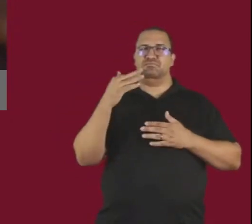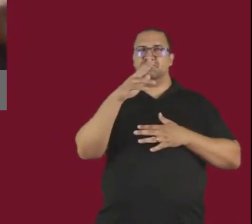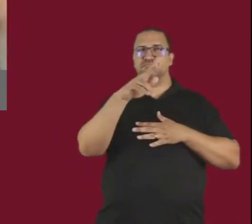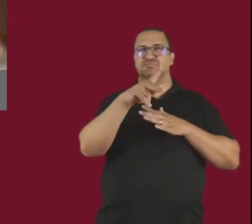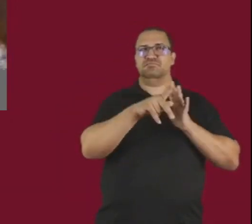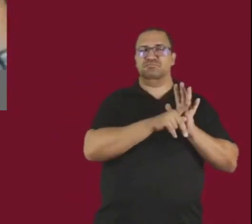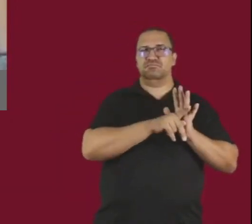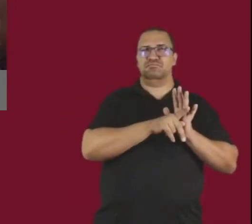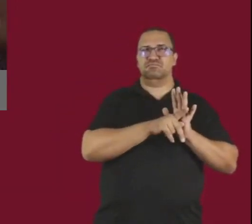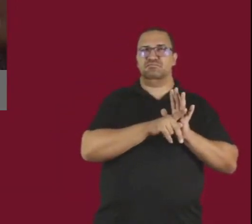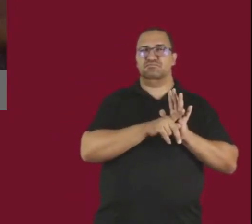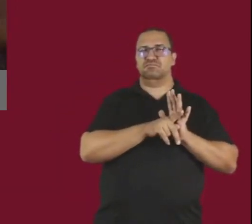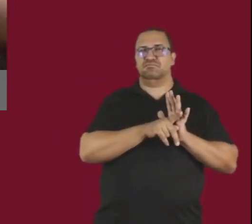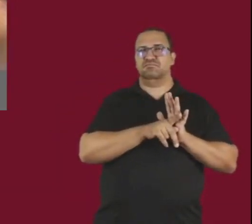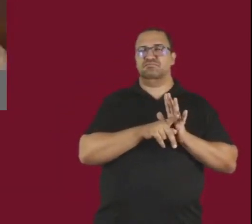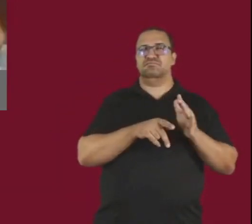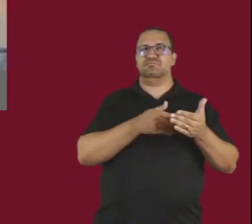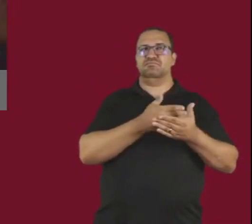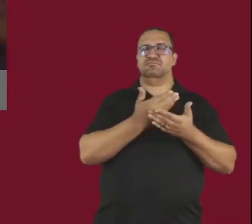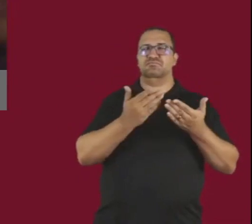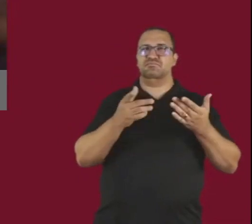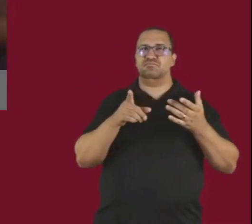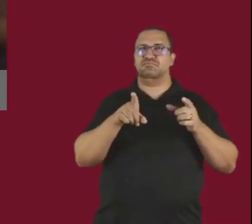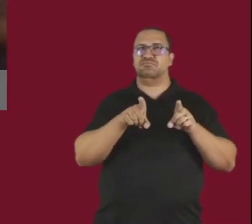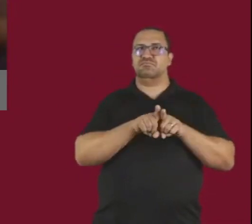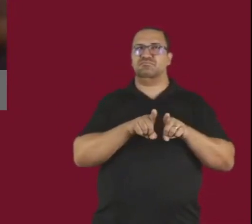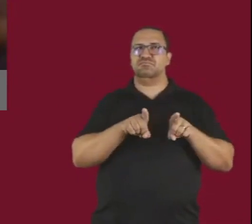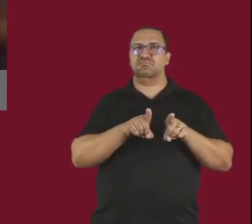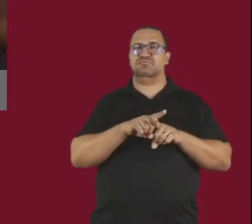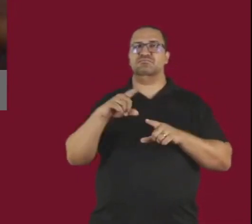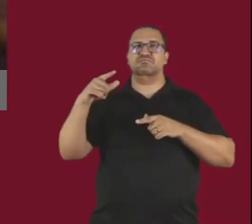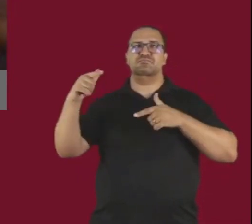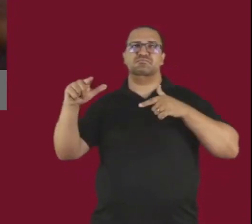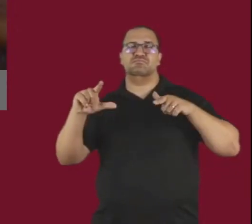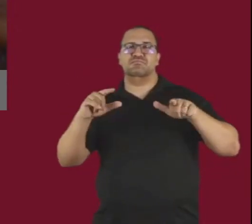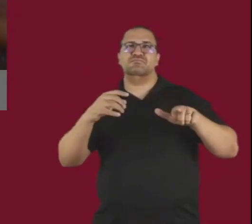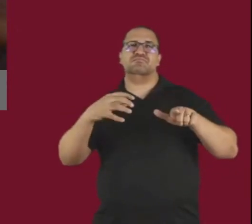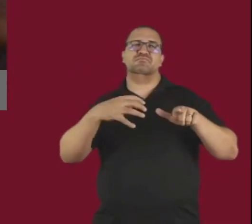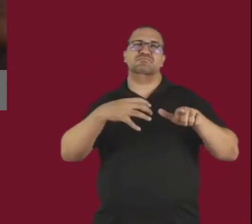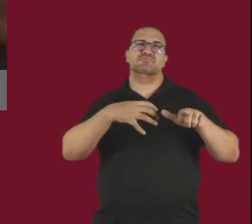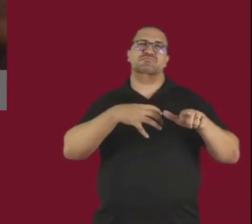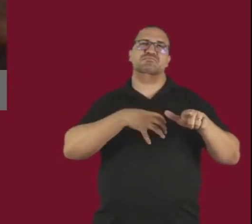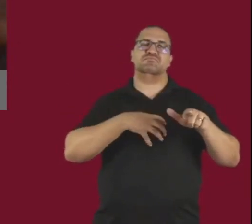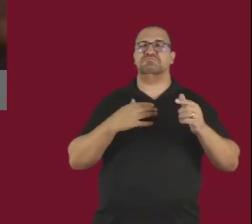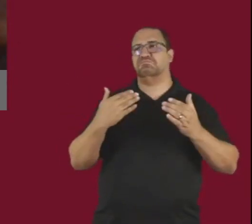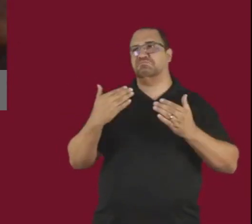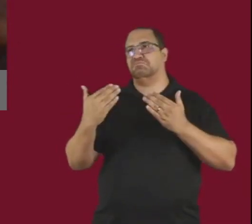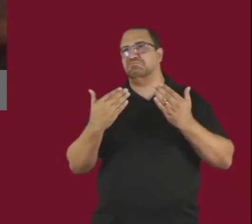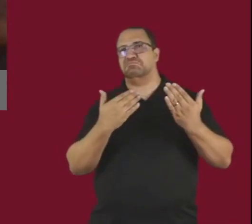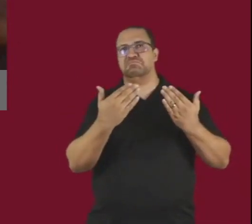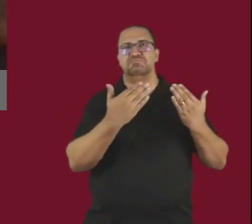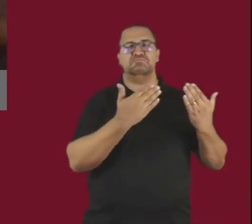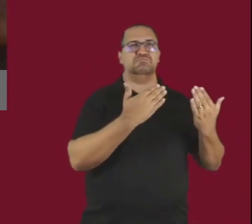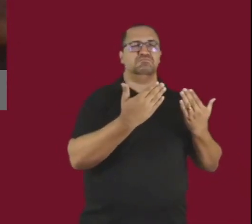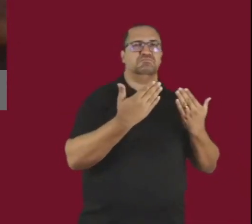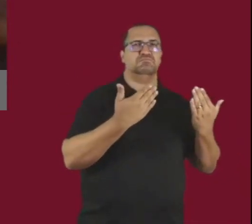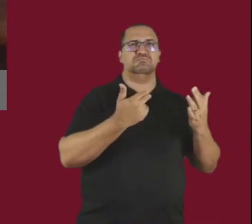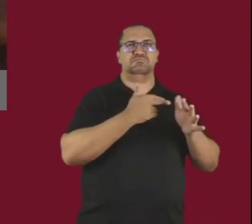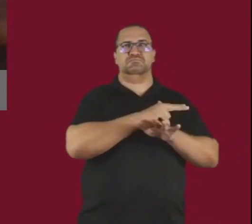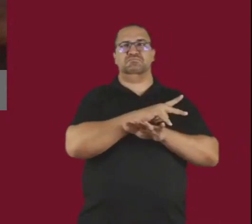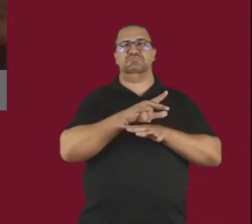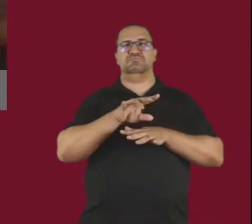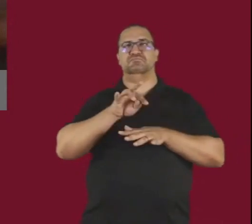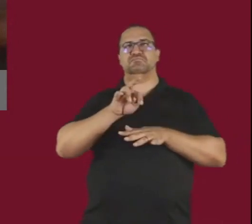a bolhas e entrou nas conversas de todo mundo por conta de Trump, por conta